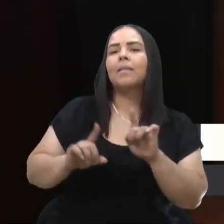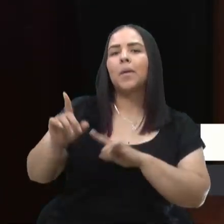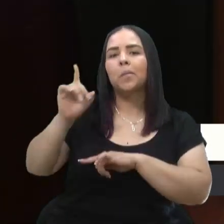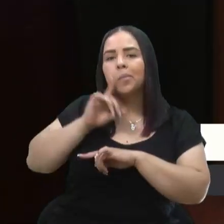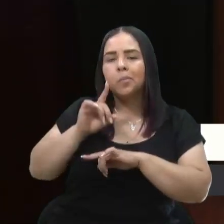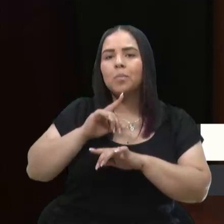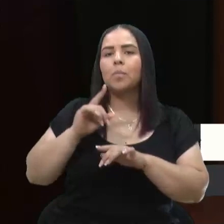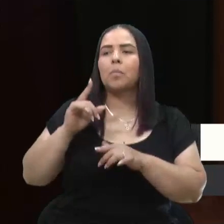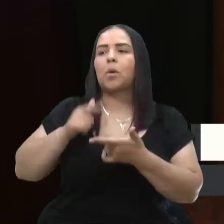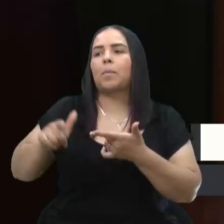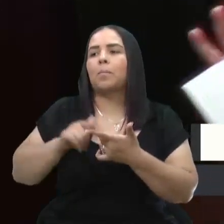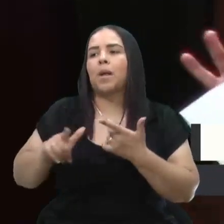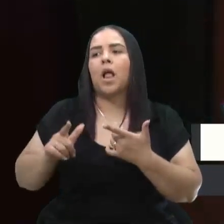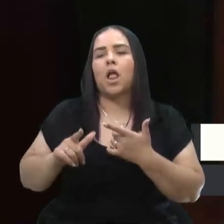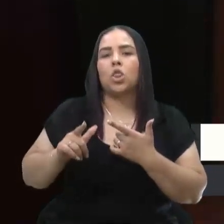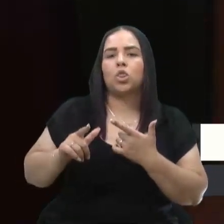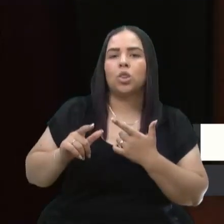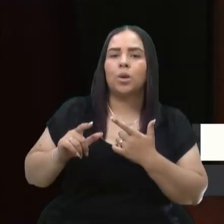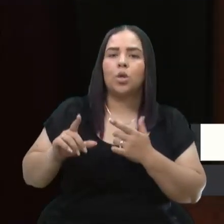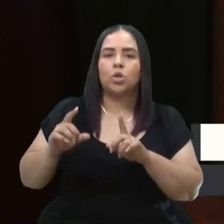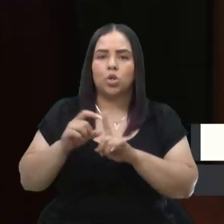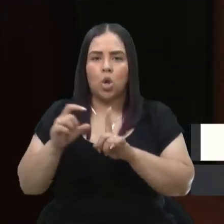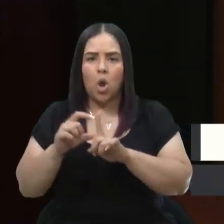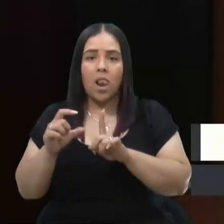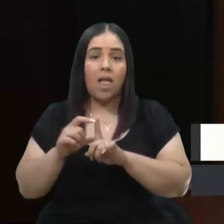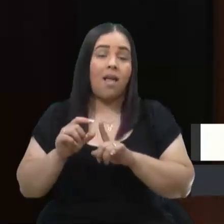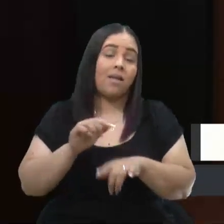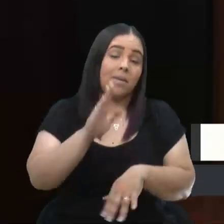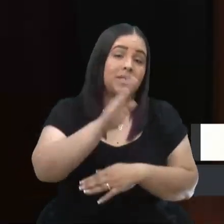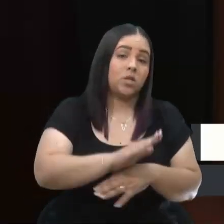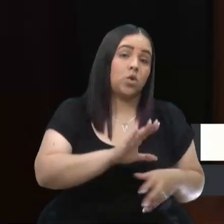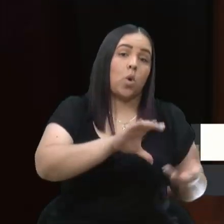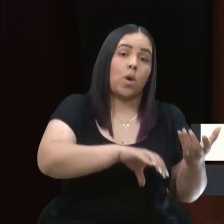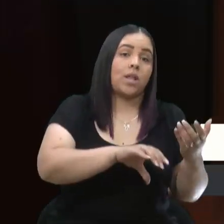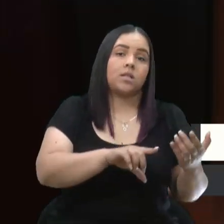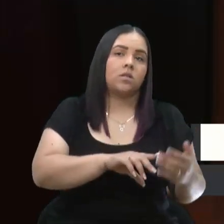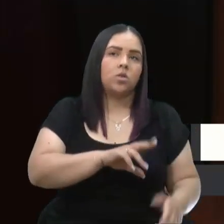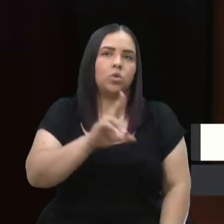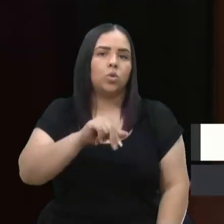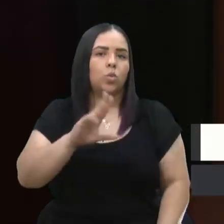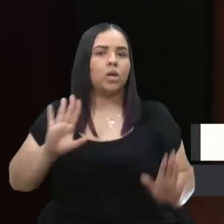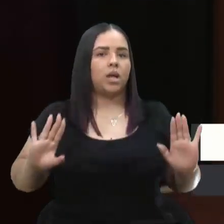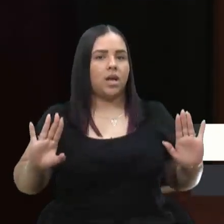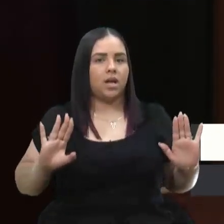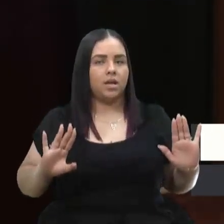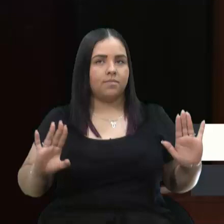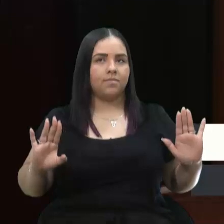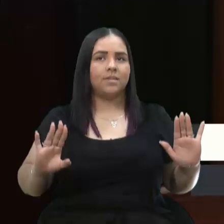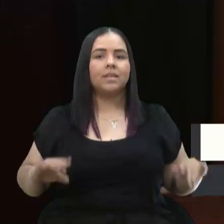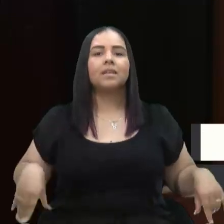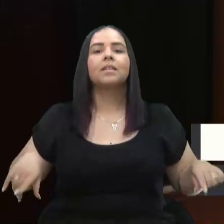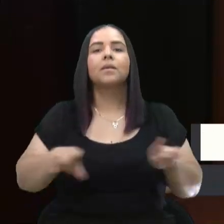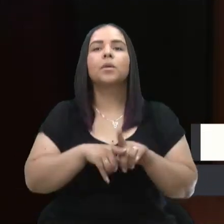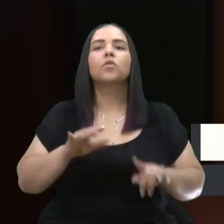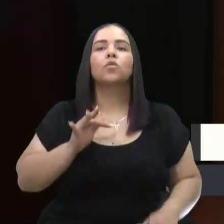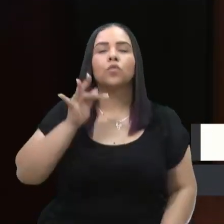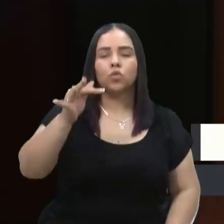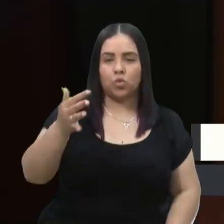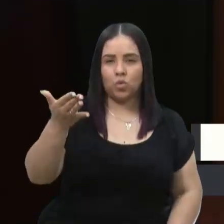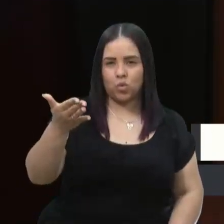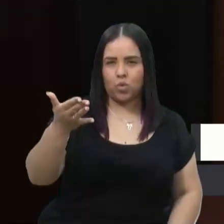com o dólar. No Brasil a culpa vai ser do Congresso, do Bolso, nunca, né? Inclusive o nosso futuro